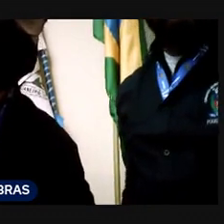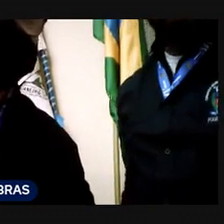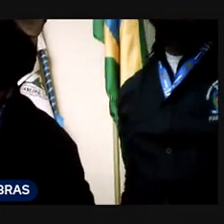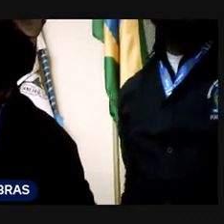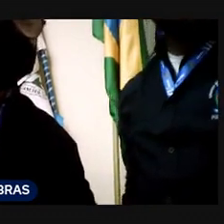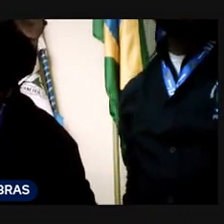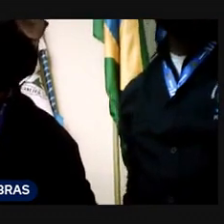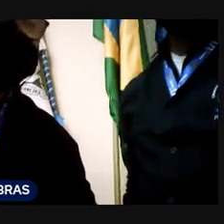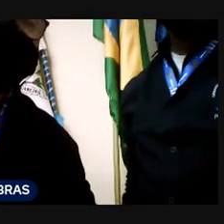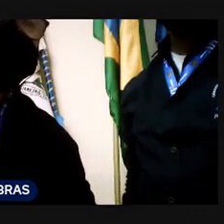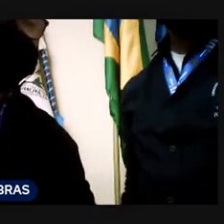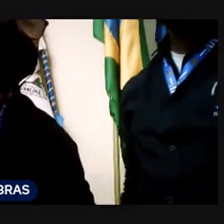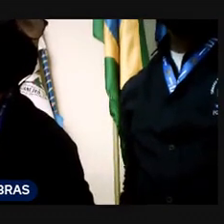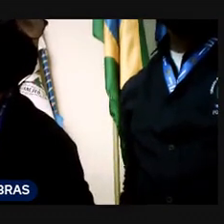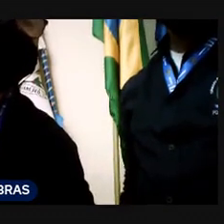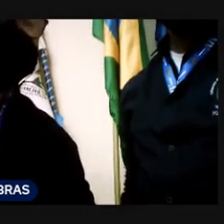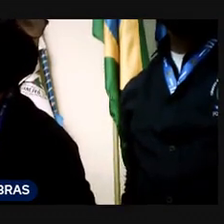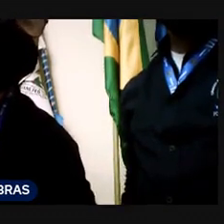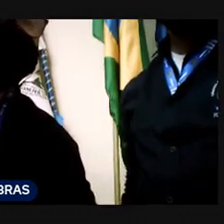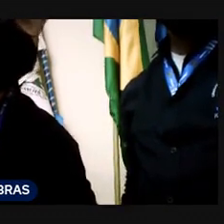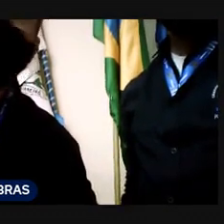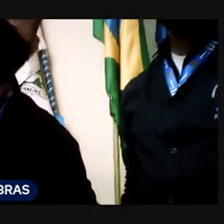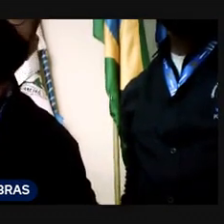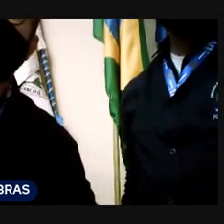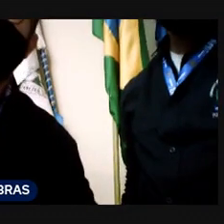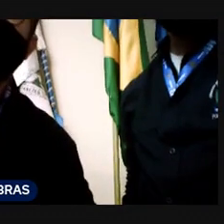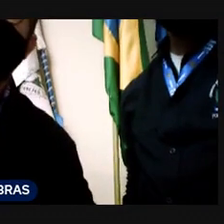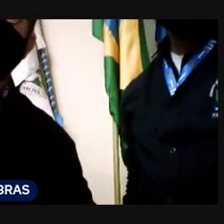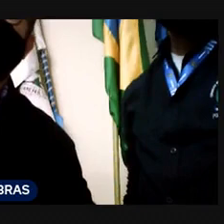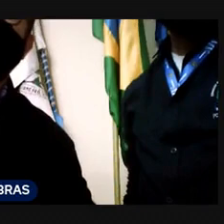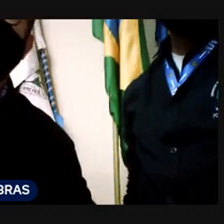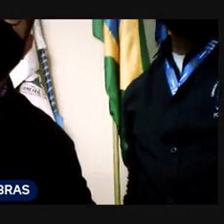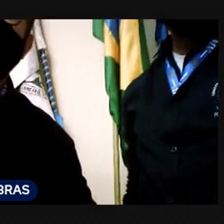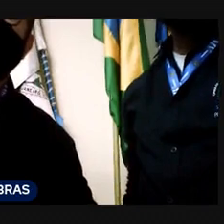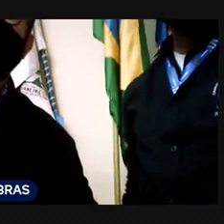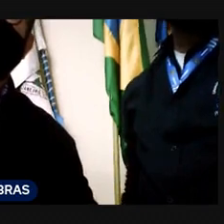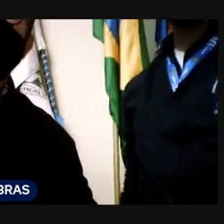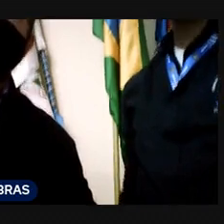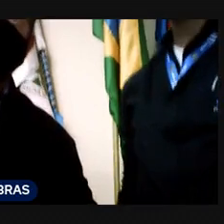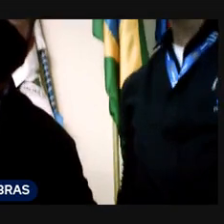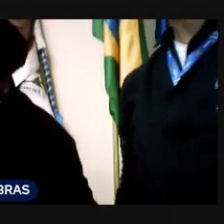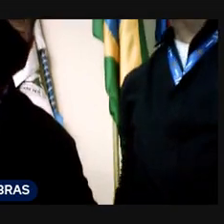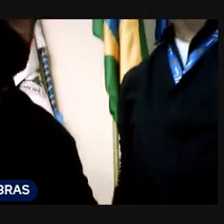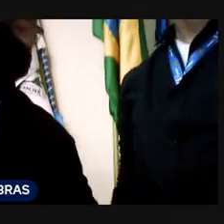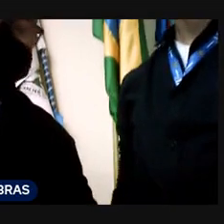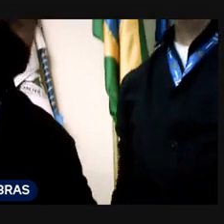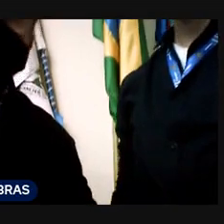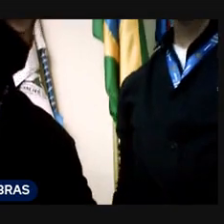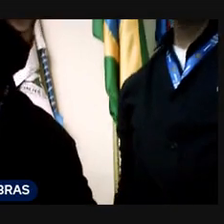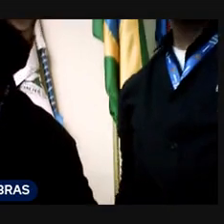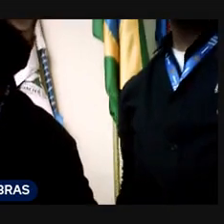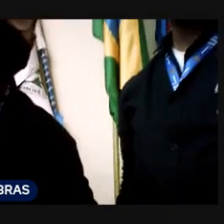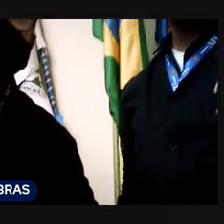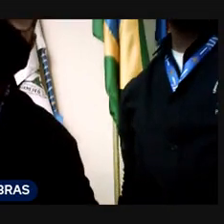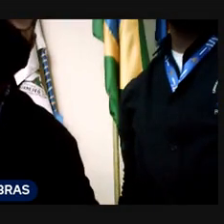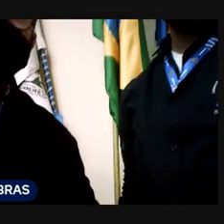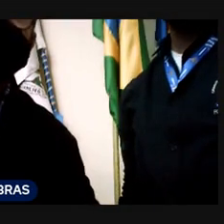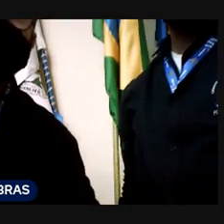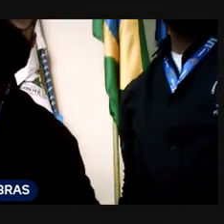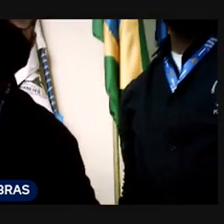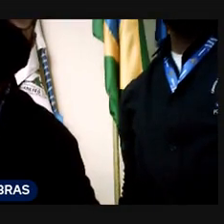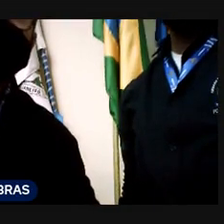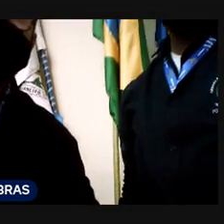comerciais, estão voltando aos poucos. Todo mundo daqui a pouquinho, com certeza, estará vacinado. Eu, graças a Deus, já tomei minha segunda